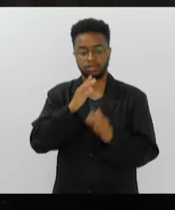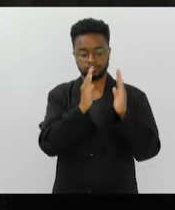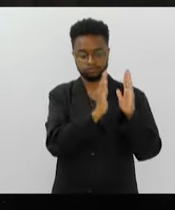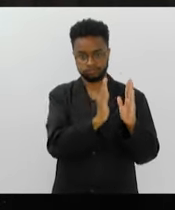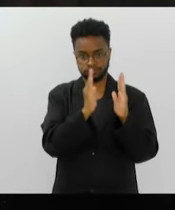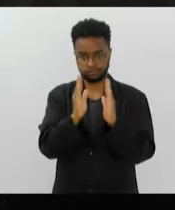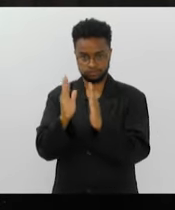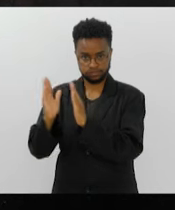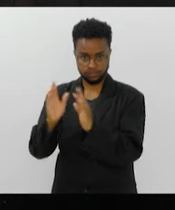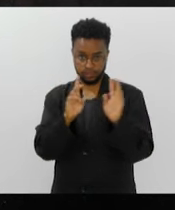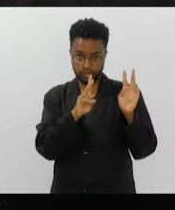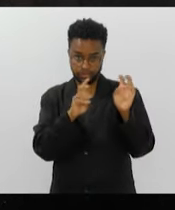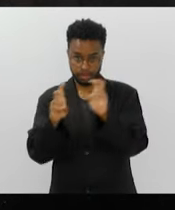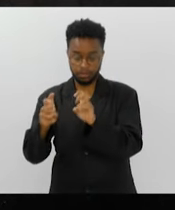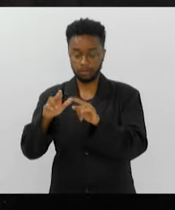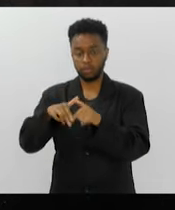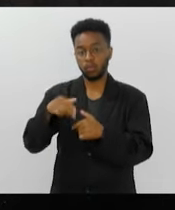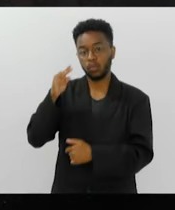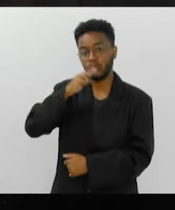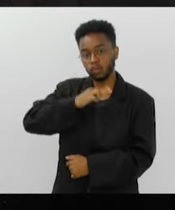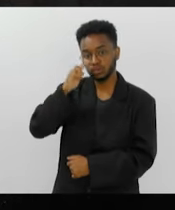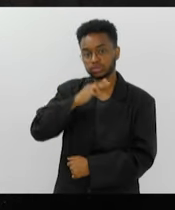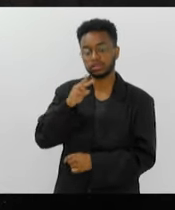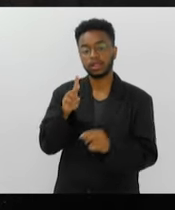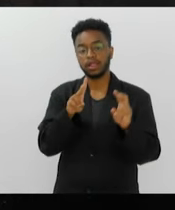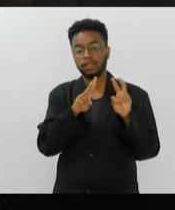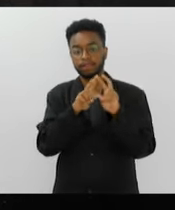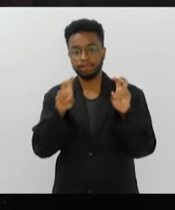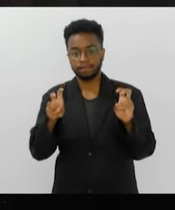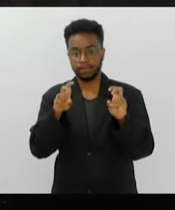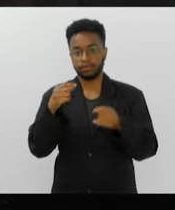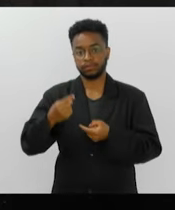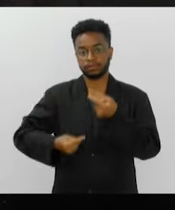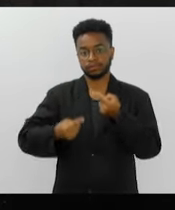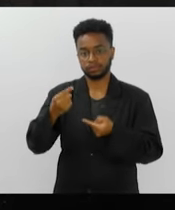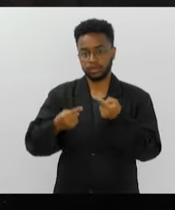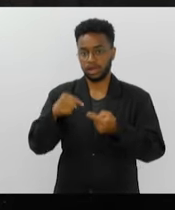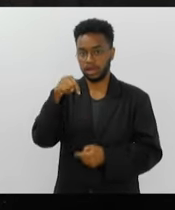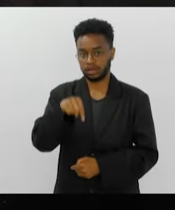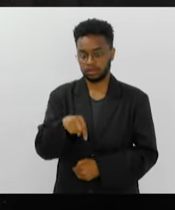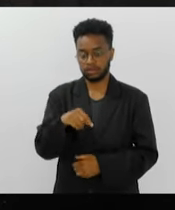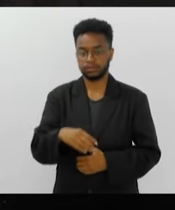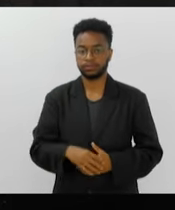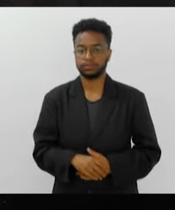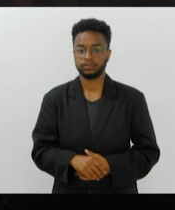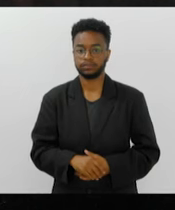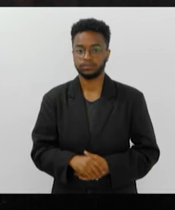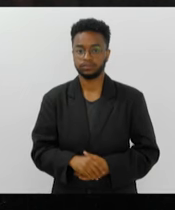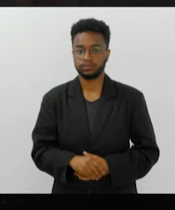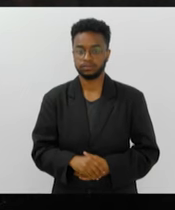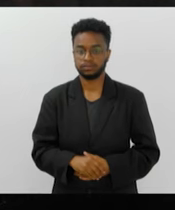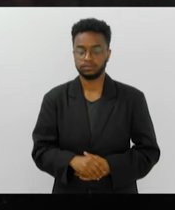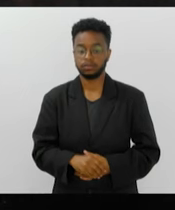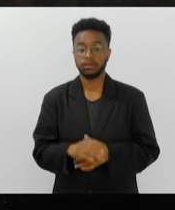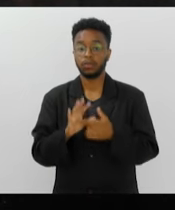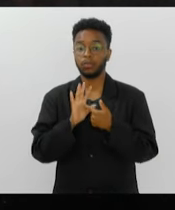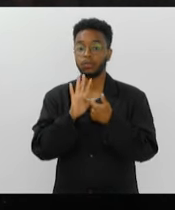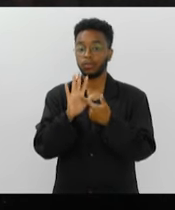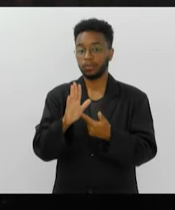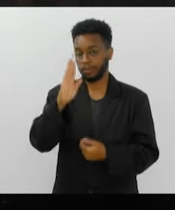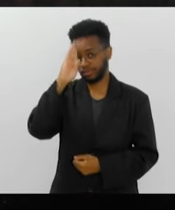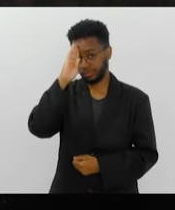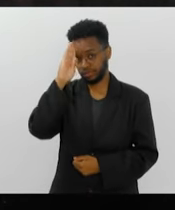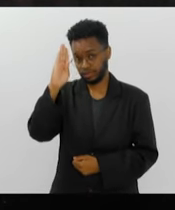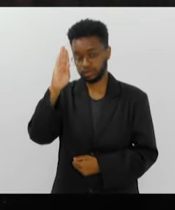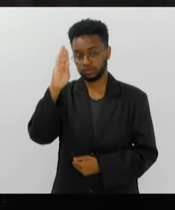temáticos dada a urgência e emergência de temas relevantes serem discutidos no Parlamento tratando especialmente